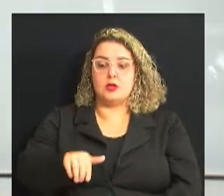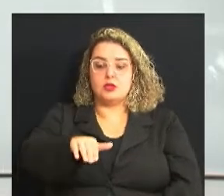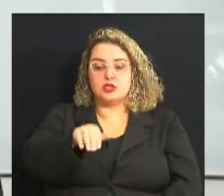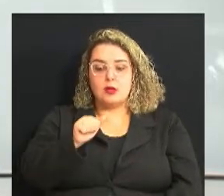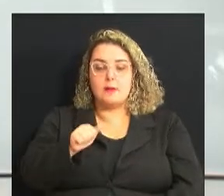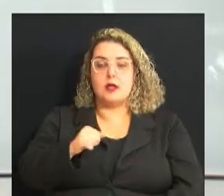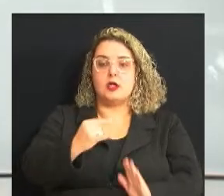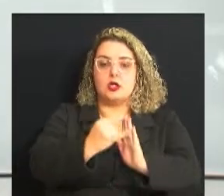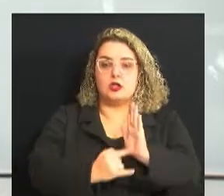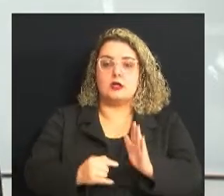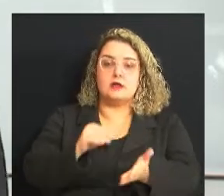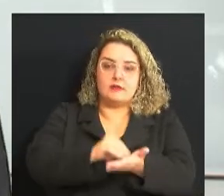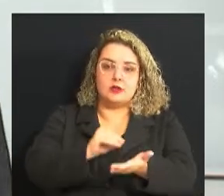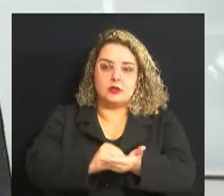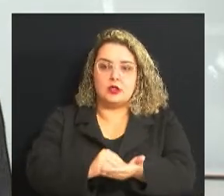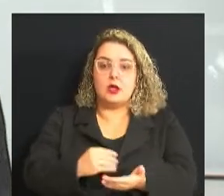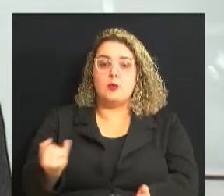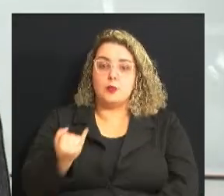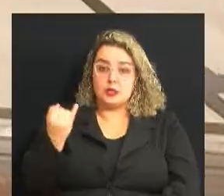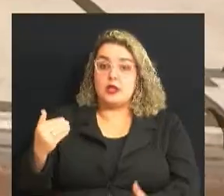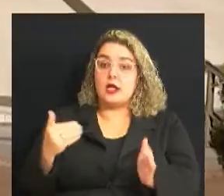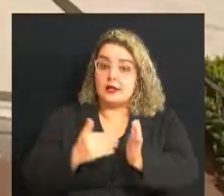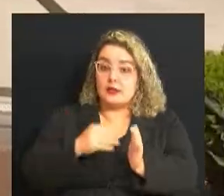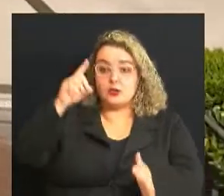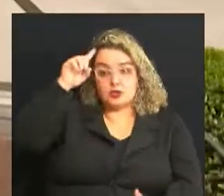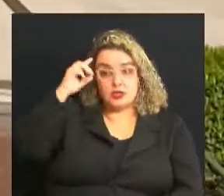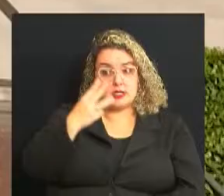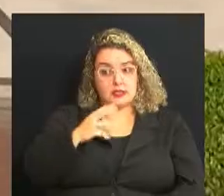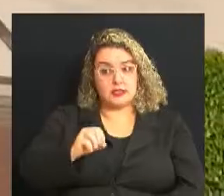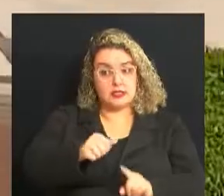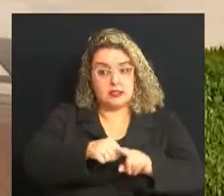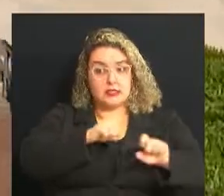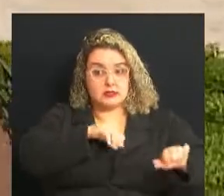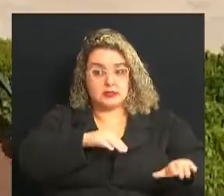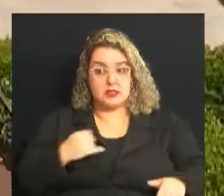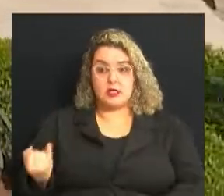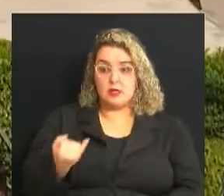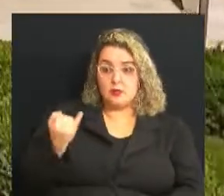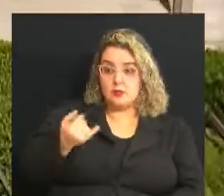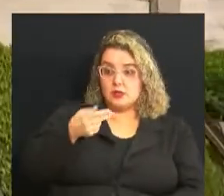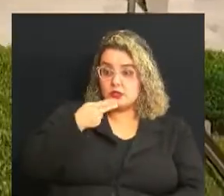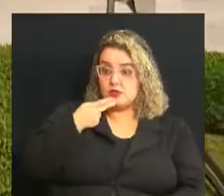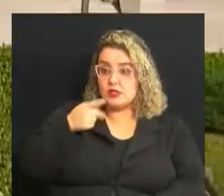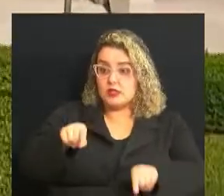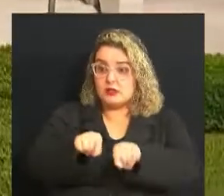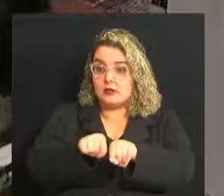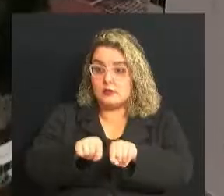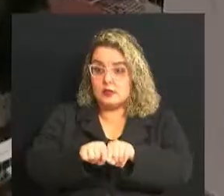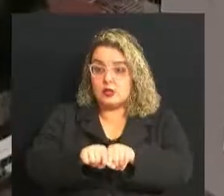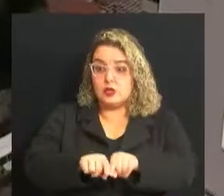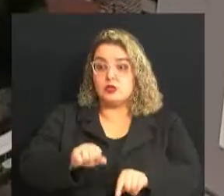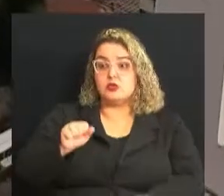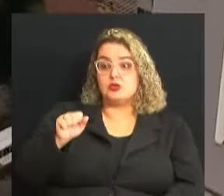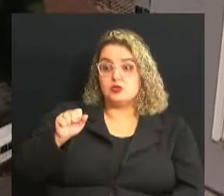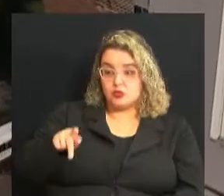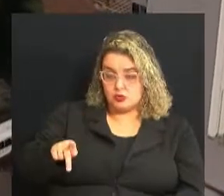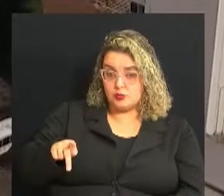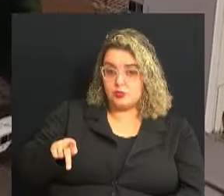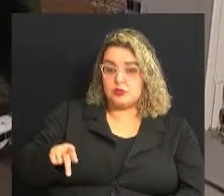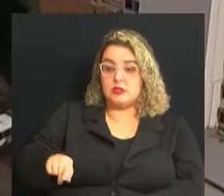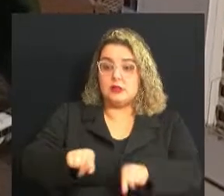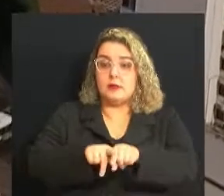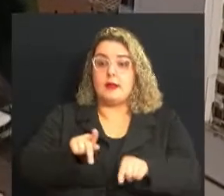Então é importante ele cumprir o prazo até o dia 30 de setembro. Importante reforçar também que os aposentados e pensionistas que já possuem